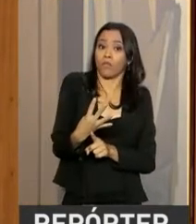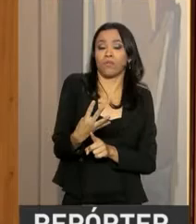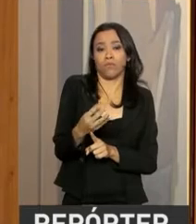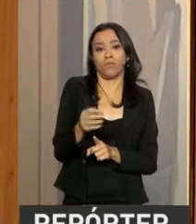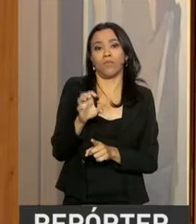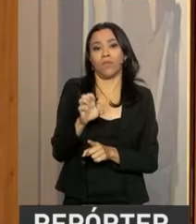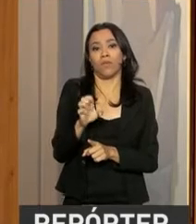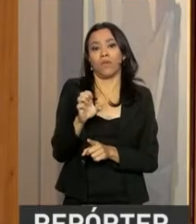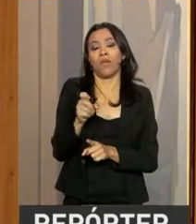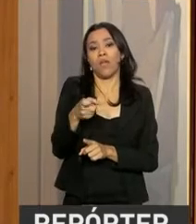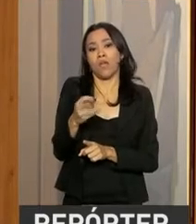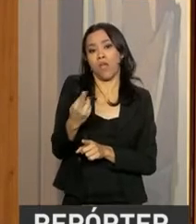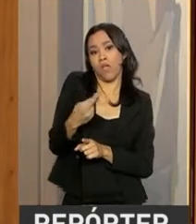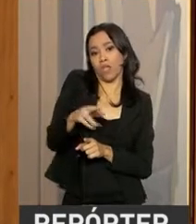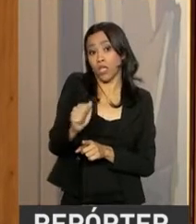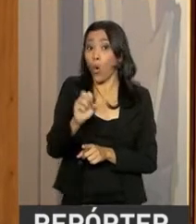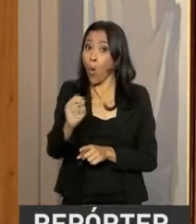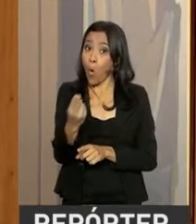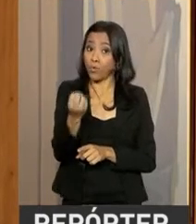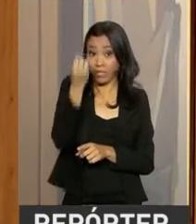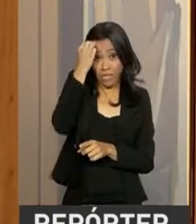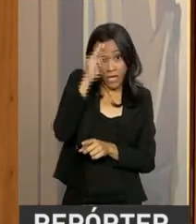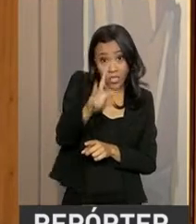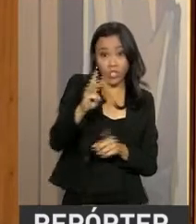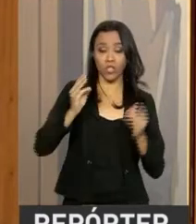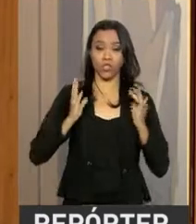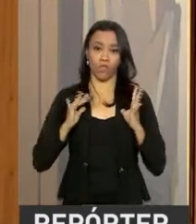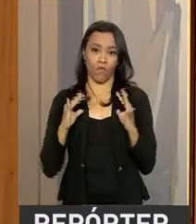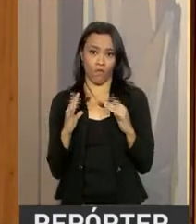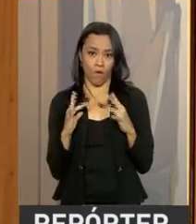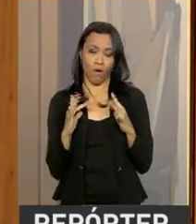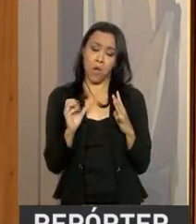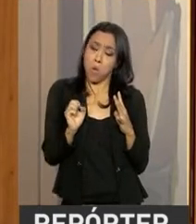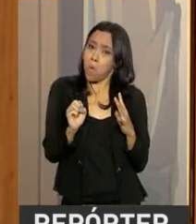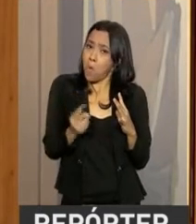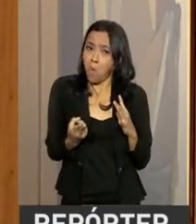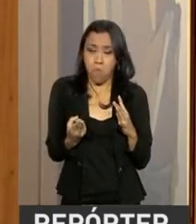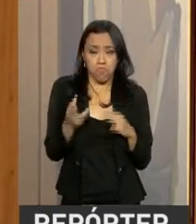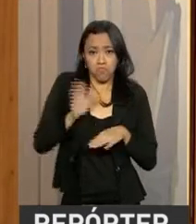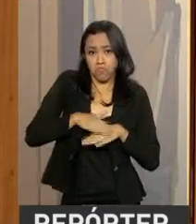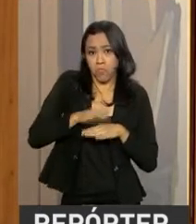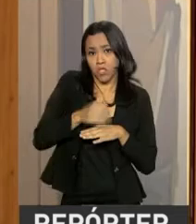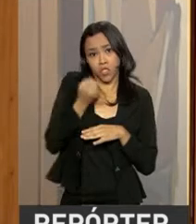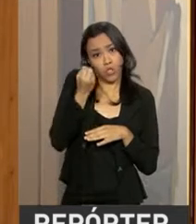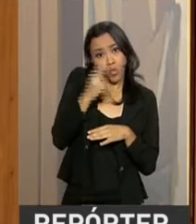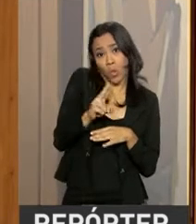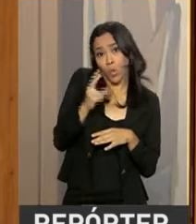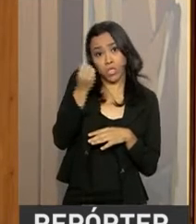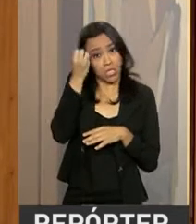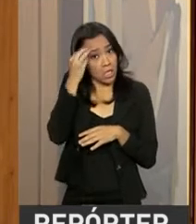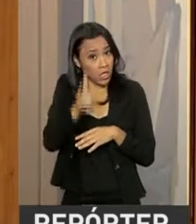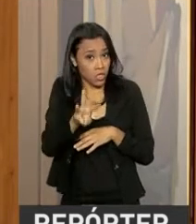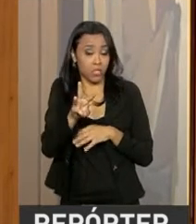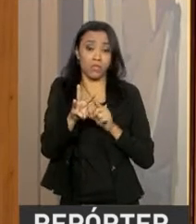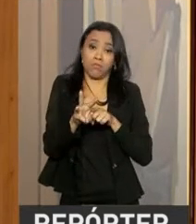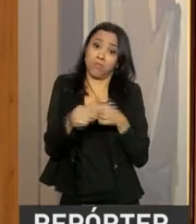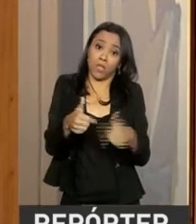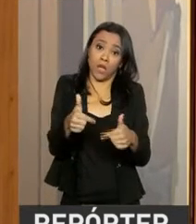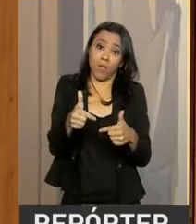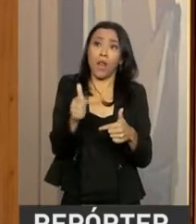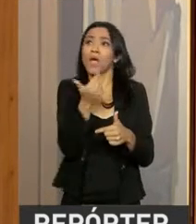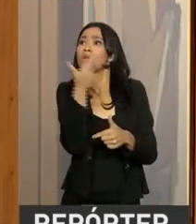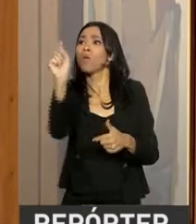mas com isso ele teria ou três dias de folga ou se quisesse nesses dois três rios ainda poderia trabalhar